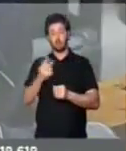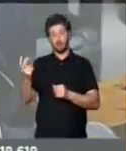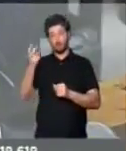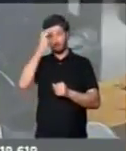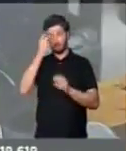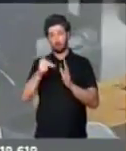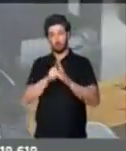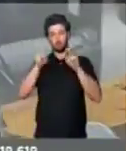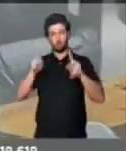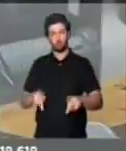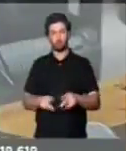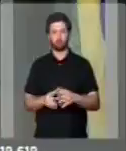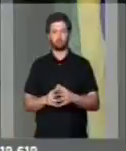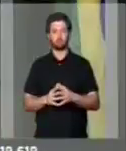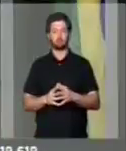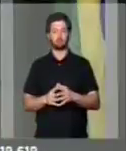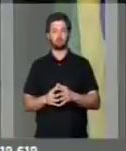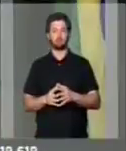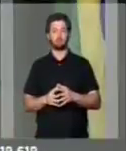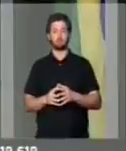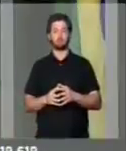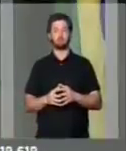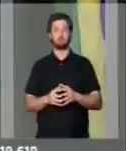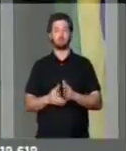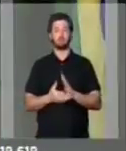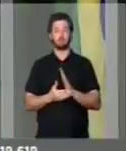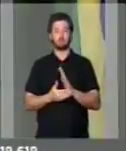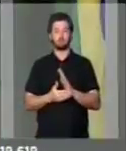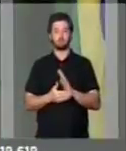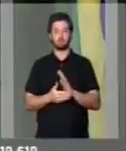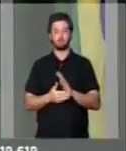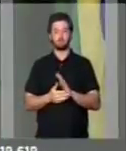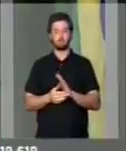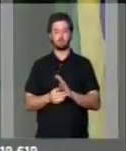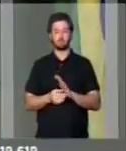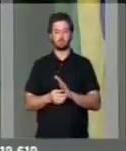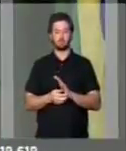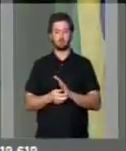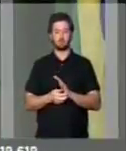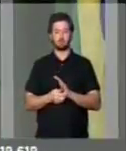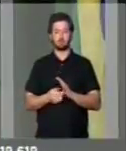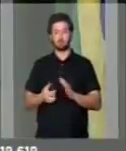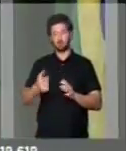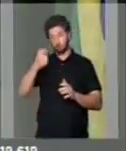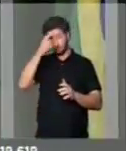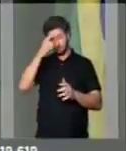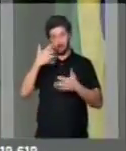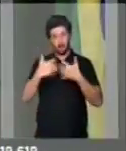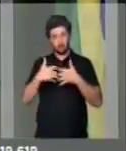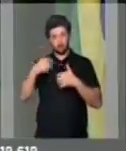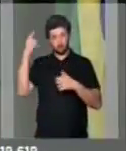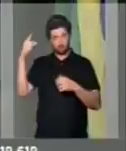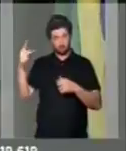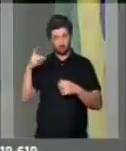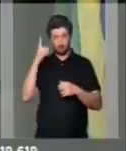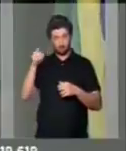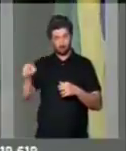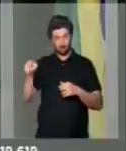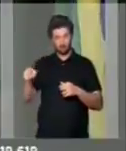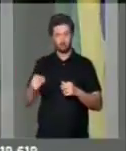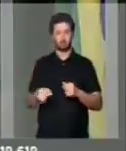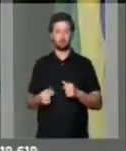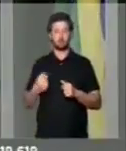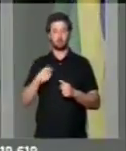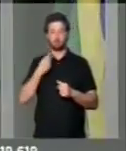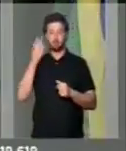inteligência do povo brasileiro. Muito obrigado, deputado Edinho. E dentro da linha de raciocínio de Vossa Excelência, deputado Edinho, quando você